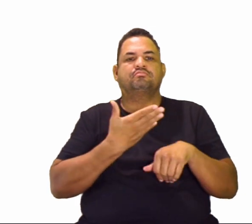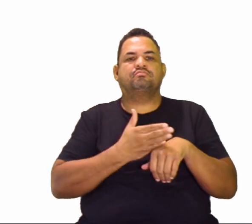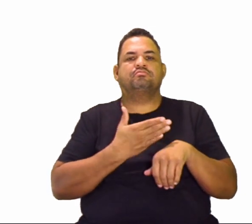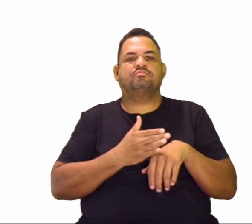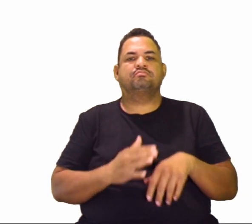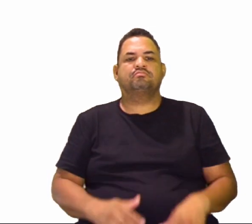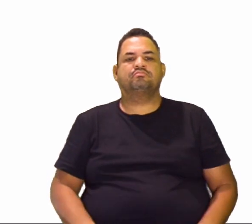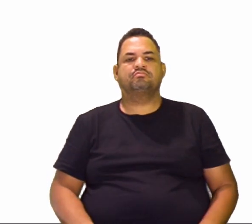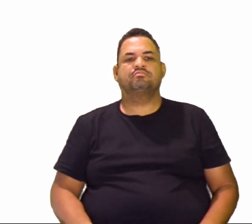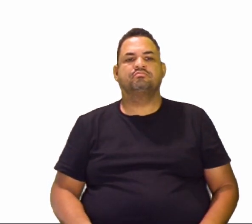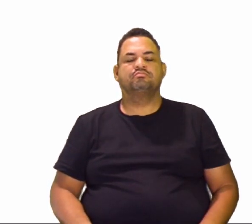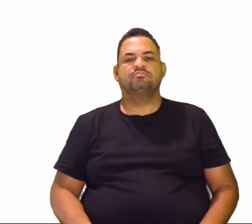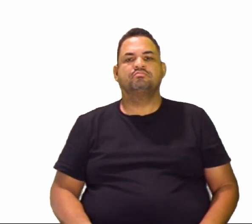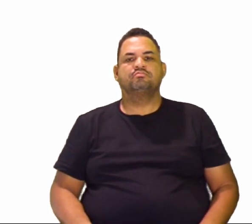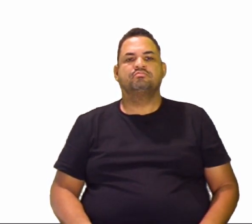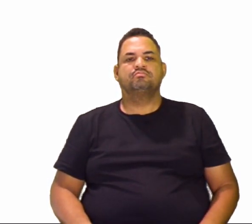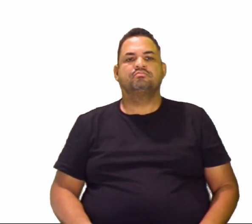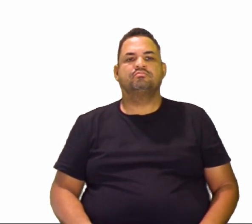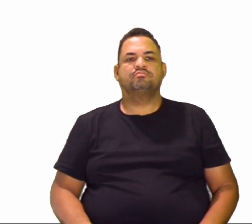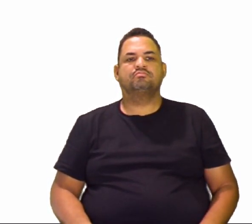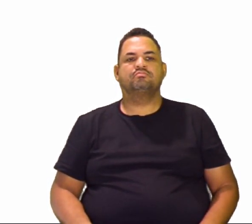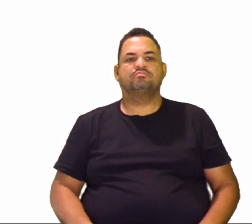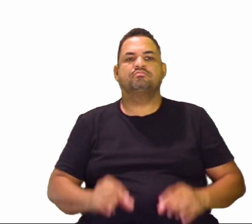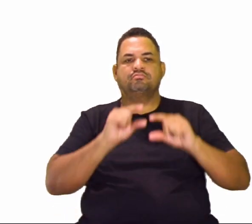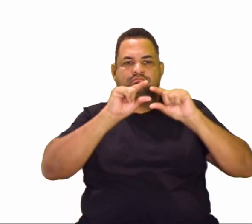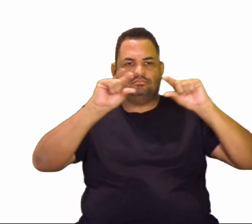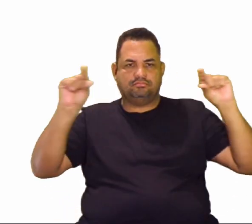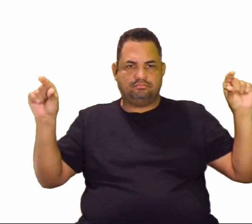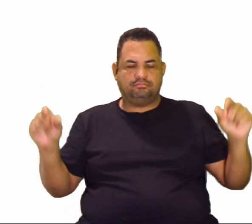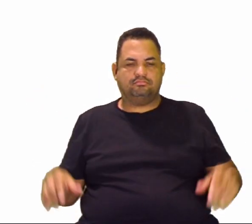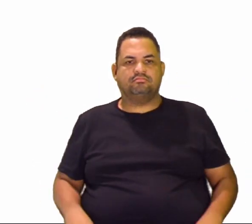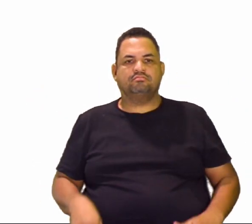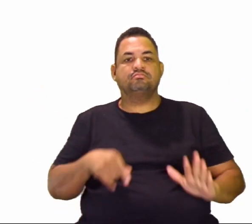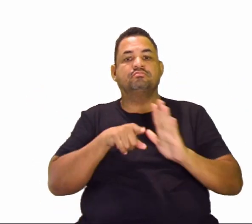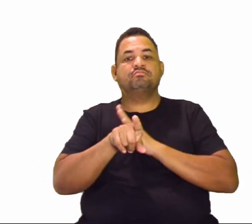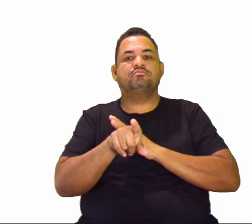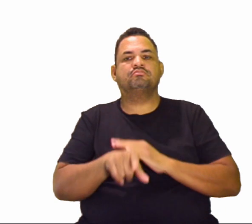exercitar. Veja só o enunciado.